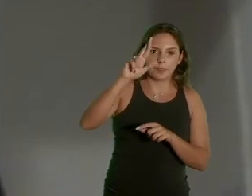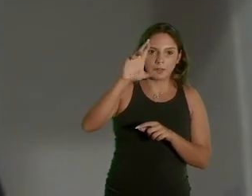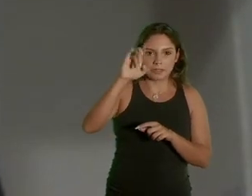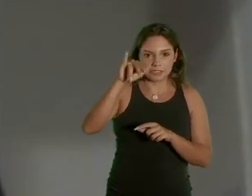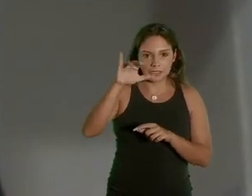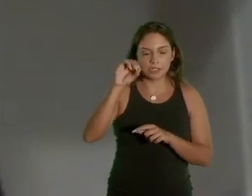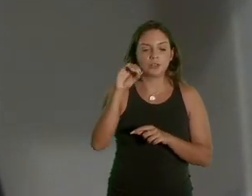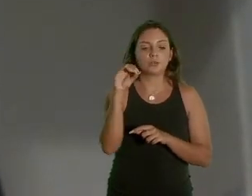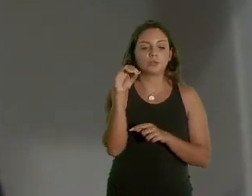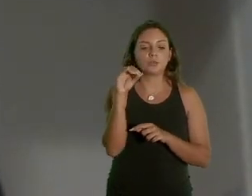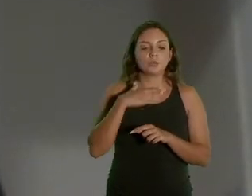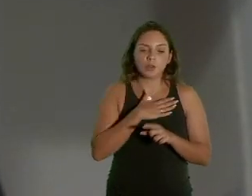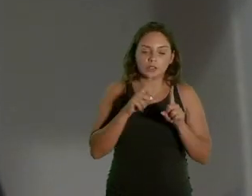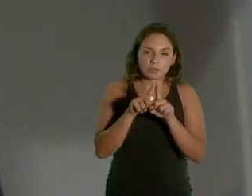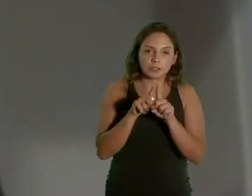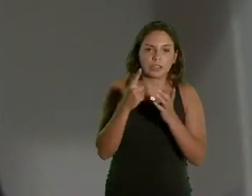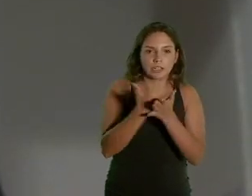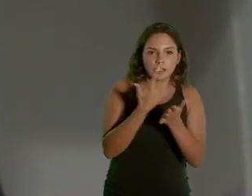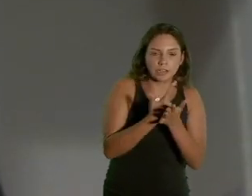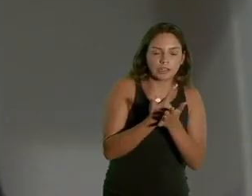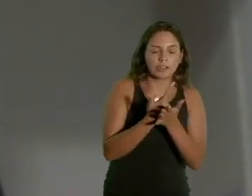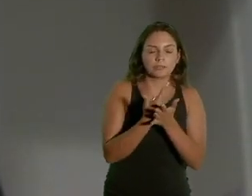Freire. Gosto muito dos livros,